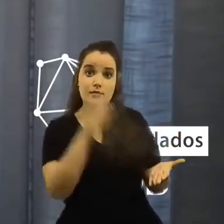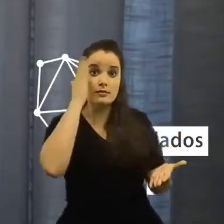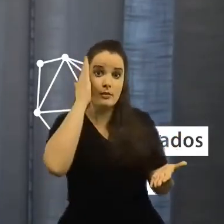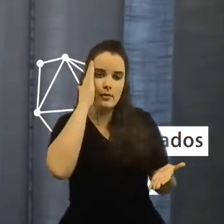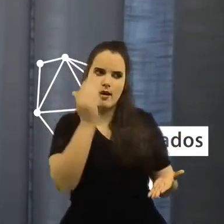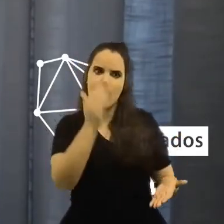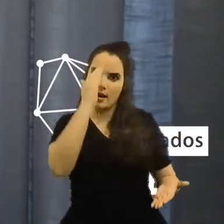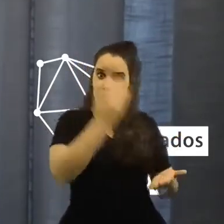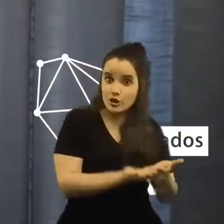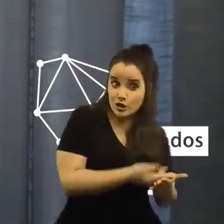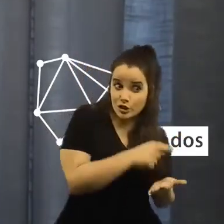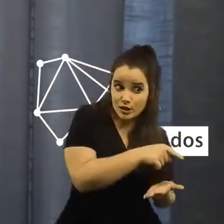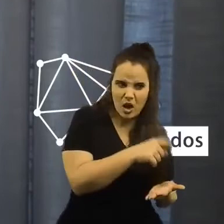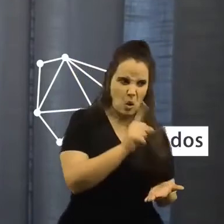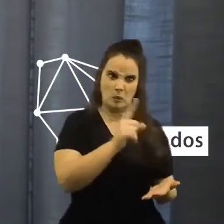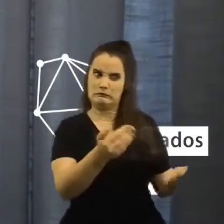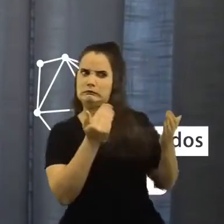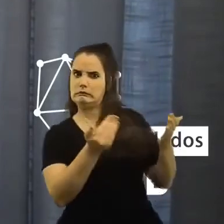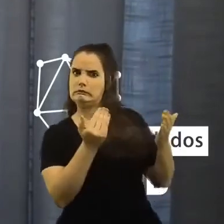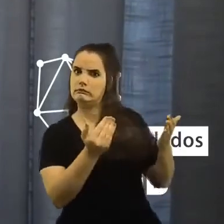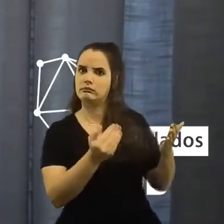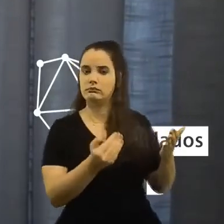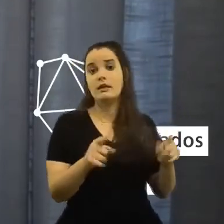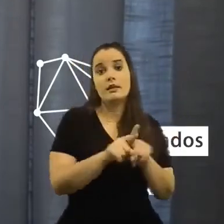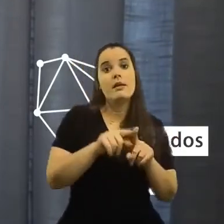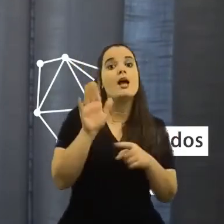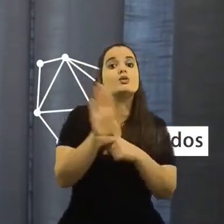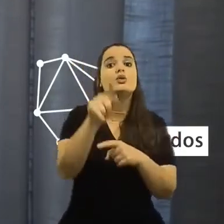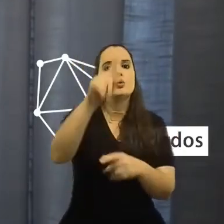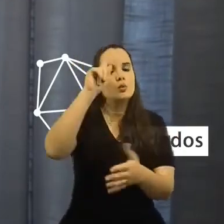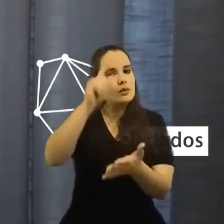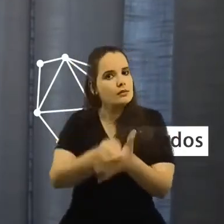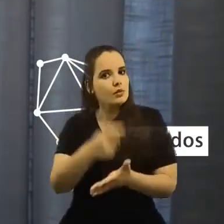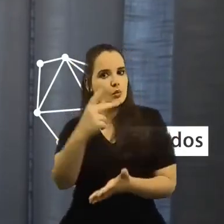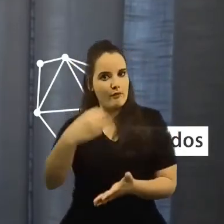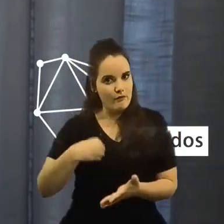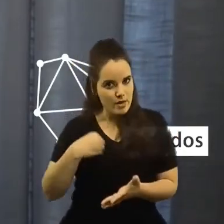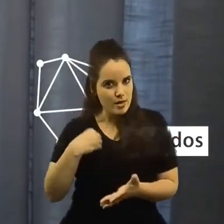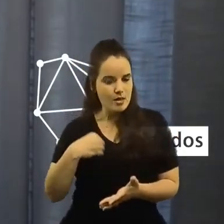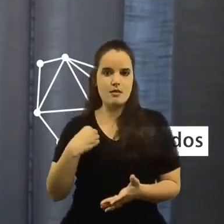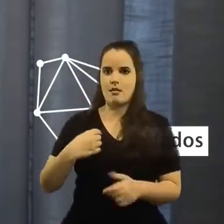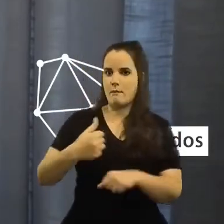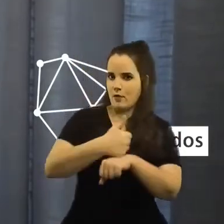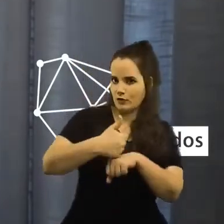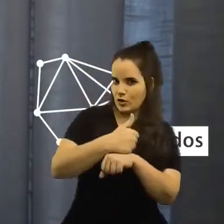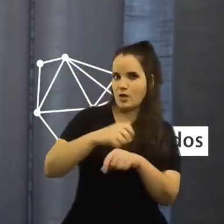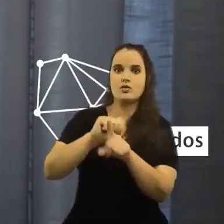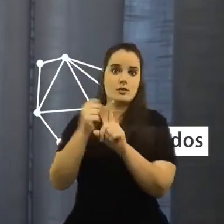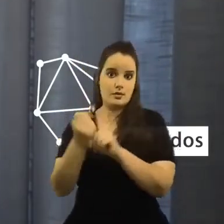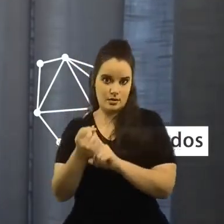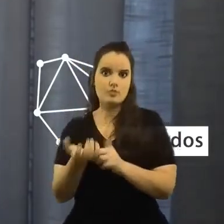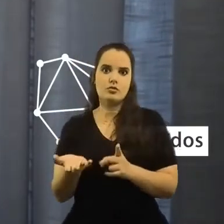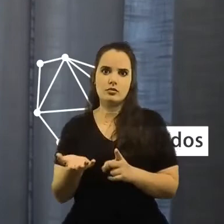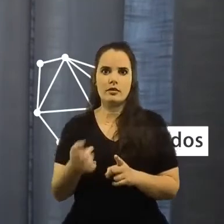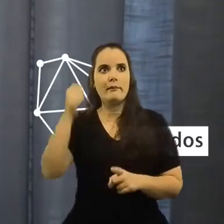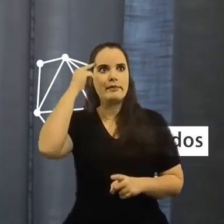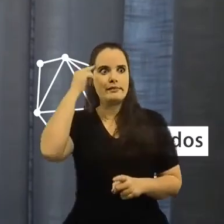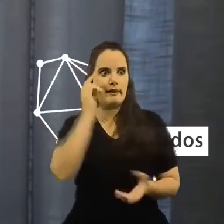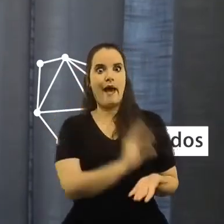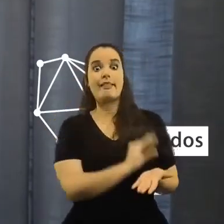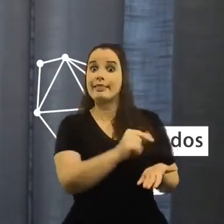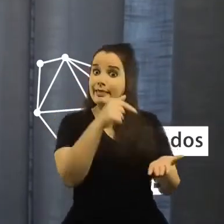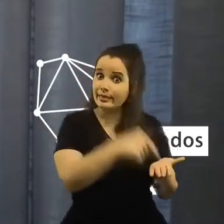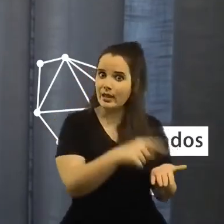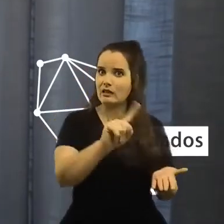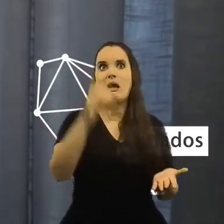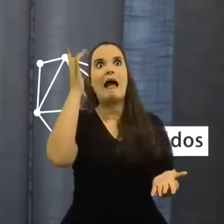tomar melhores decisões para a sua vida pessoal, profissional e em sociedade, com base em dados e não mais em achismos. Desde as simples